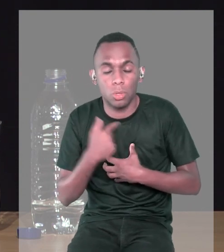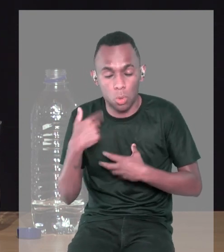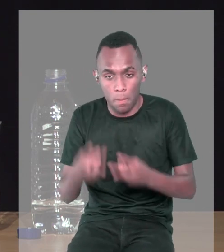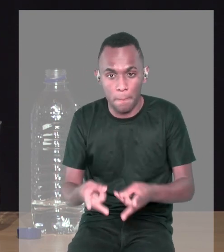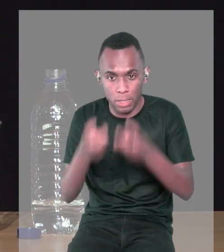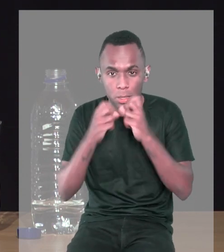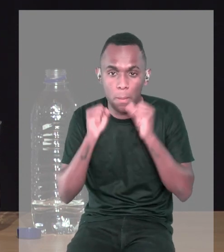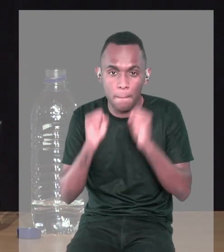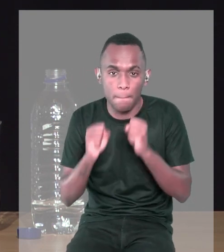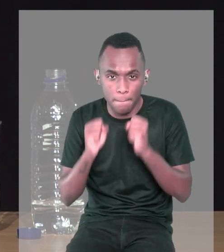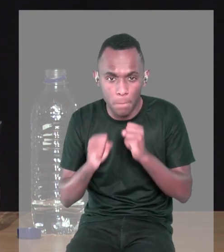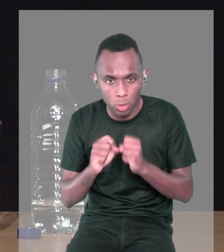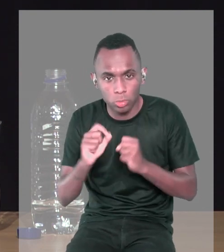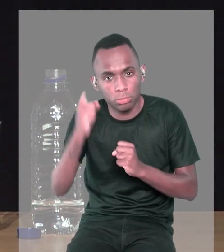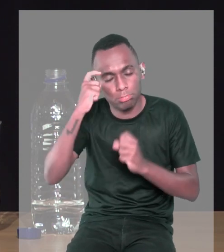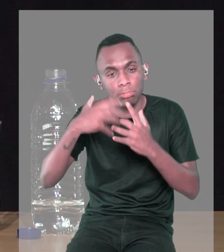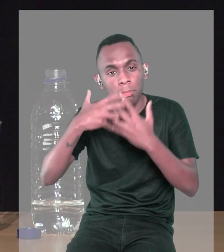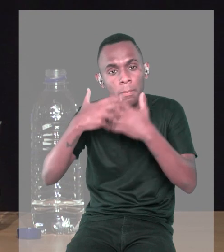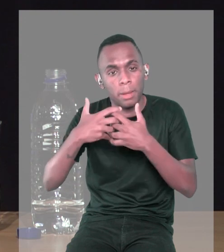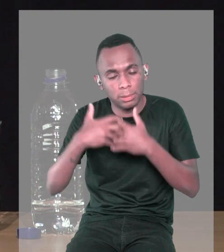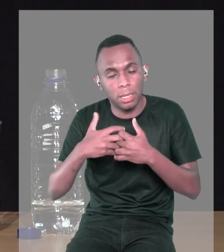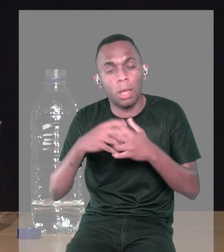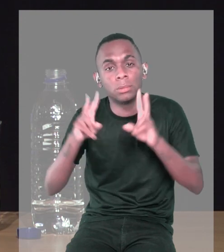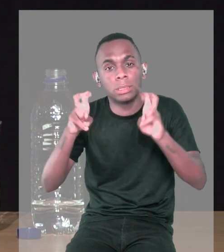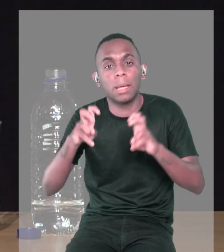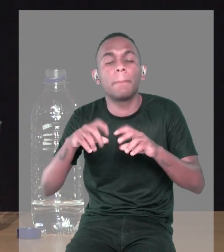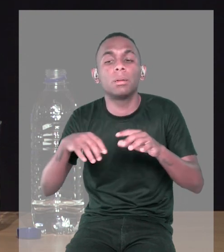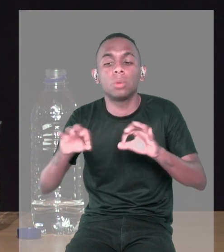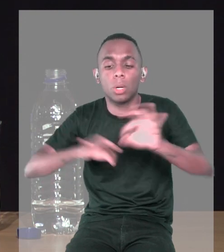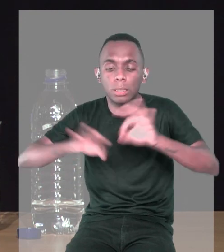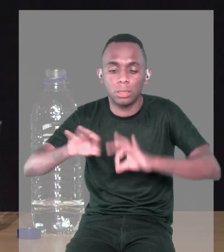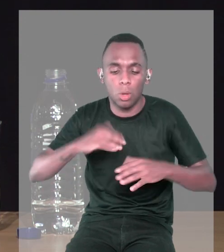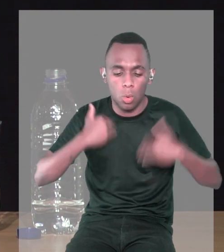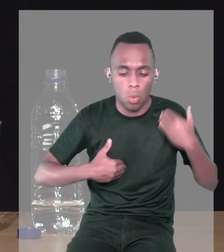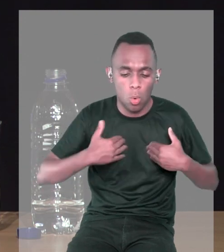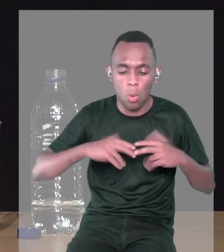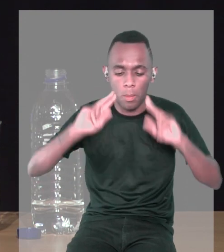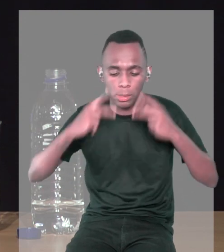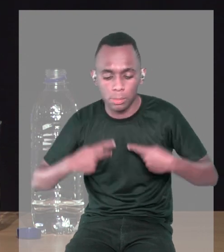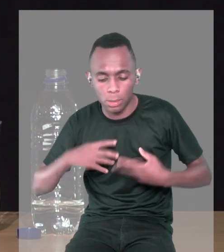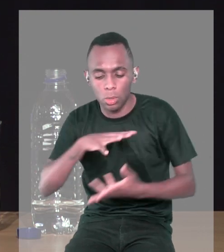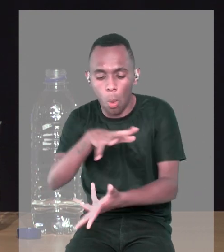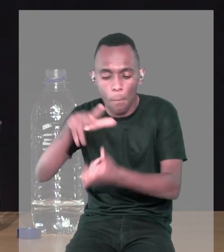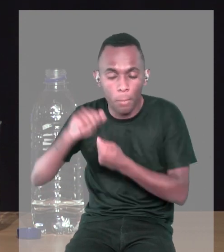articulação entre corpo, espírito e mundo diante da mutação do mundo da técnica.